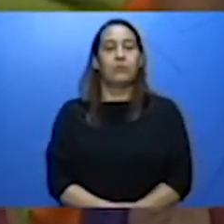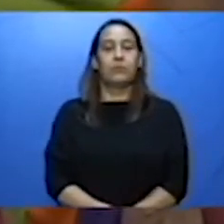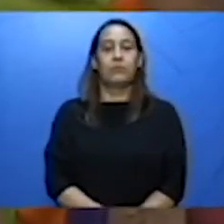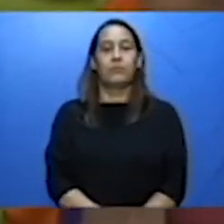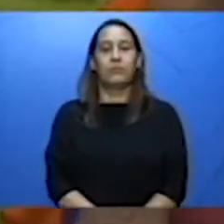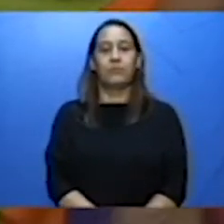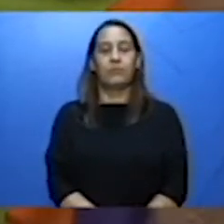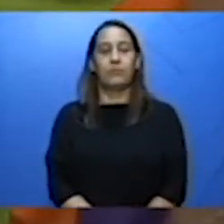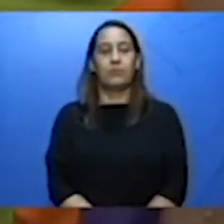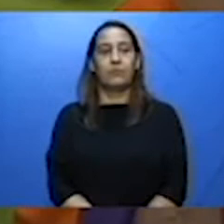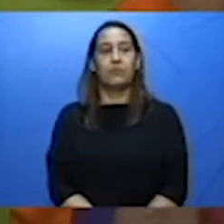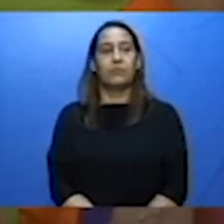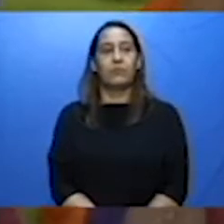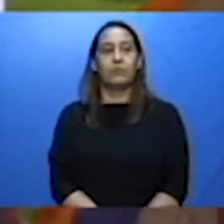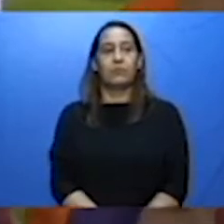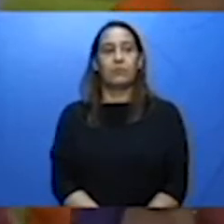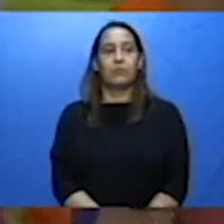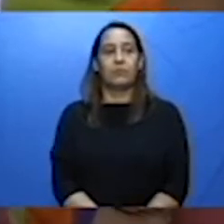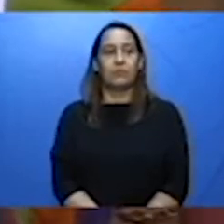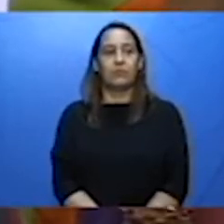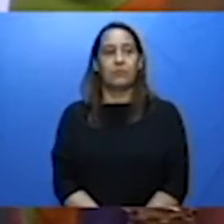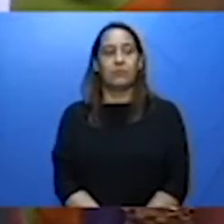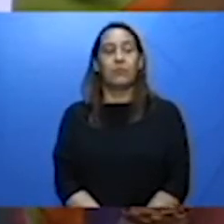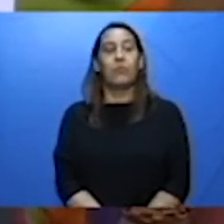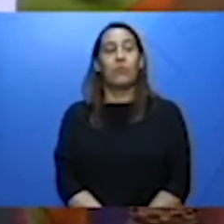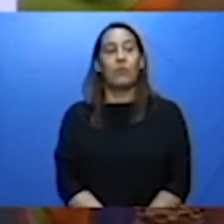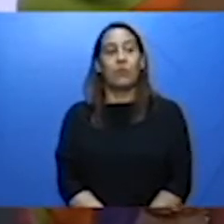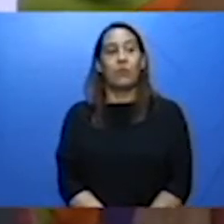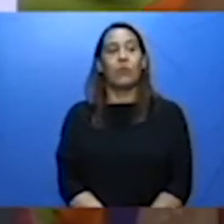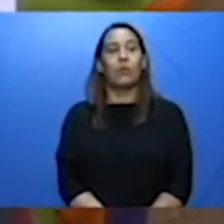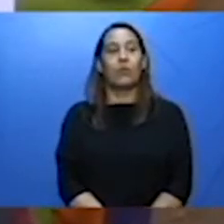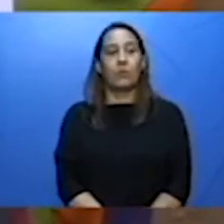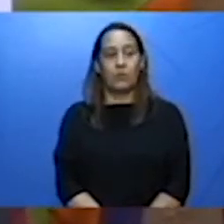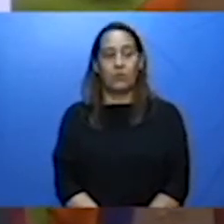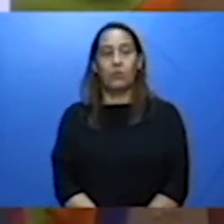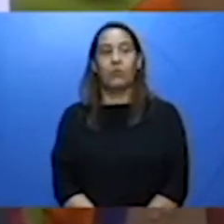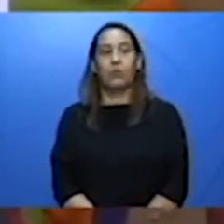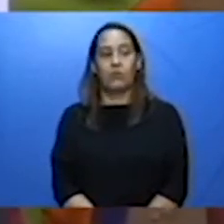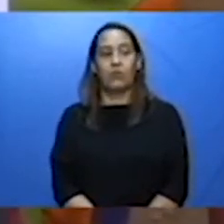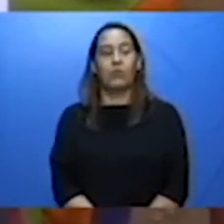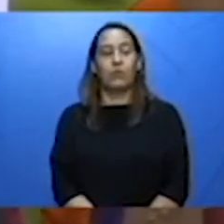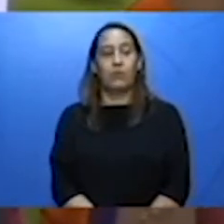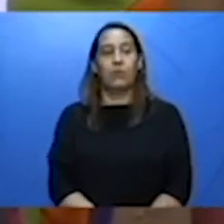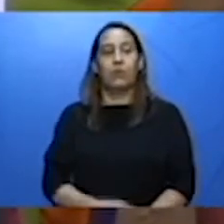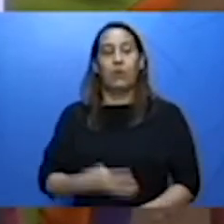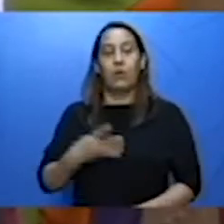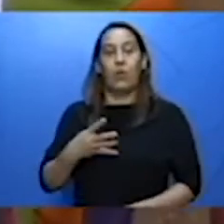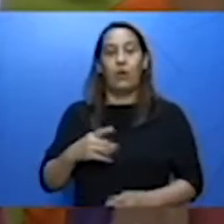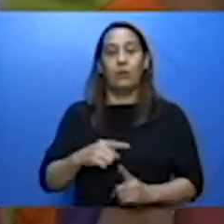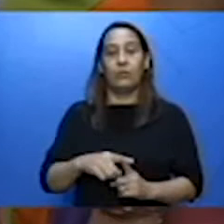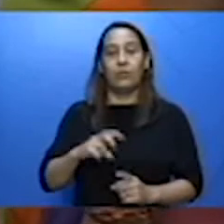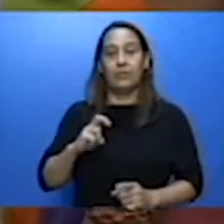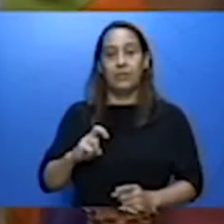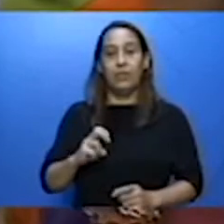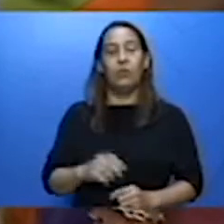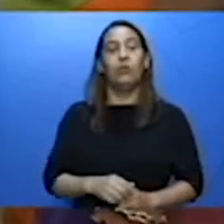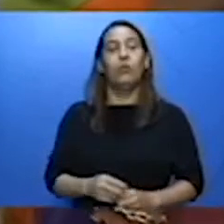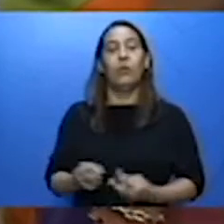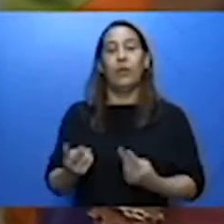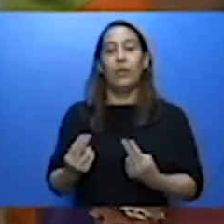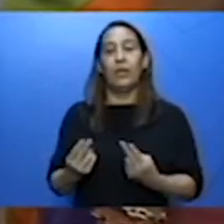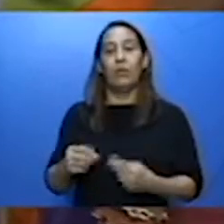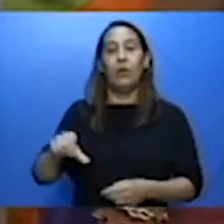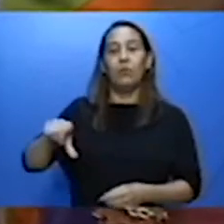Sempre inicio das unidades. 4 mais 5. Já somei, lembra? 4, 5, 6, 7,